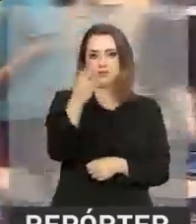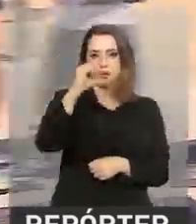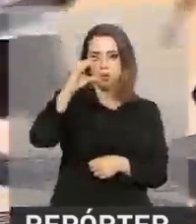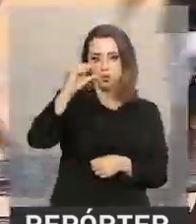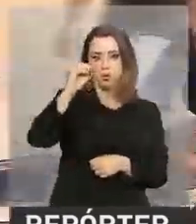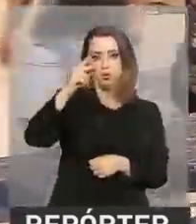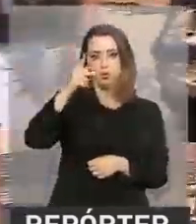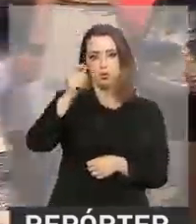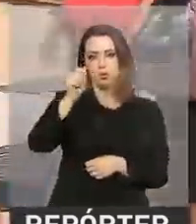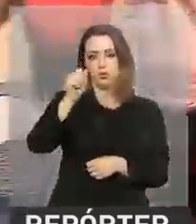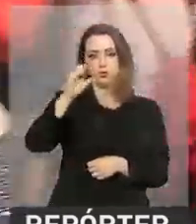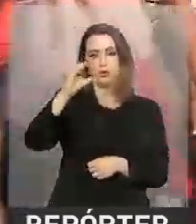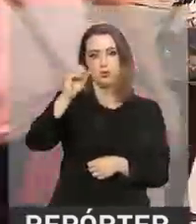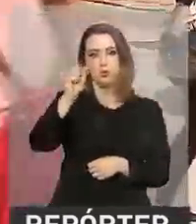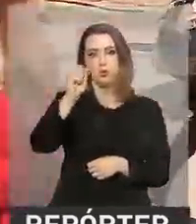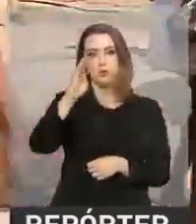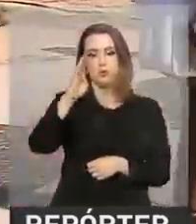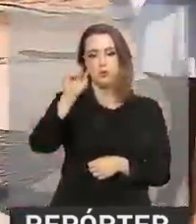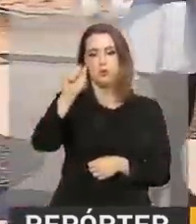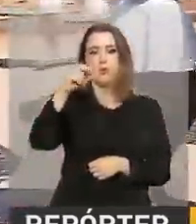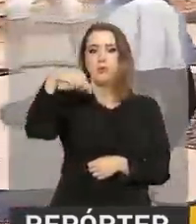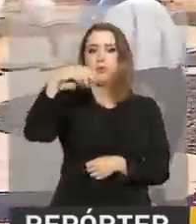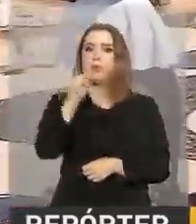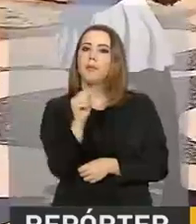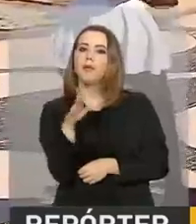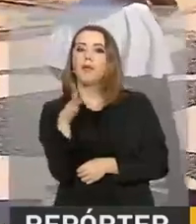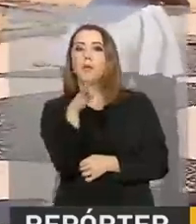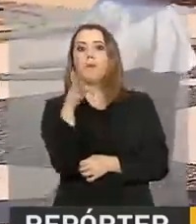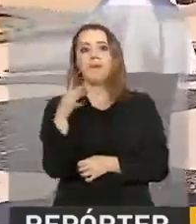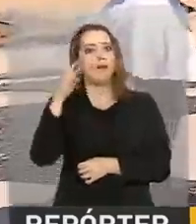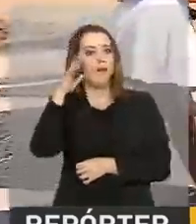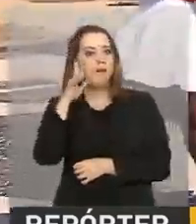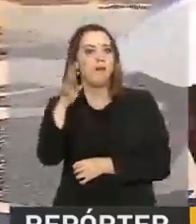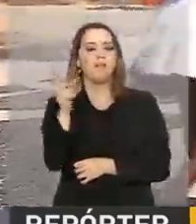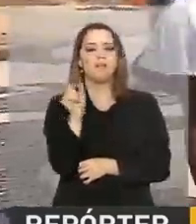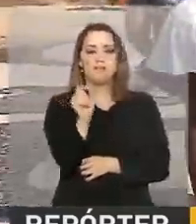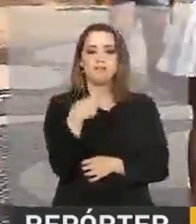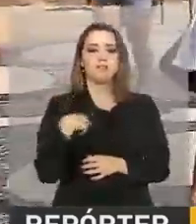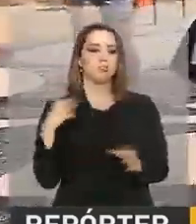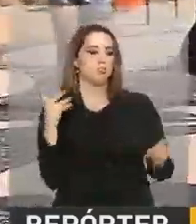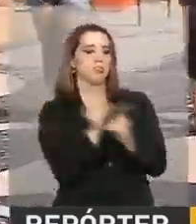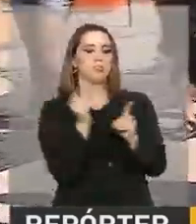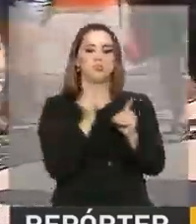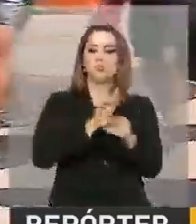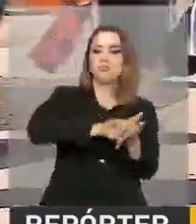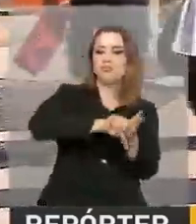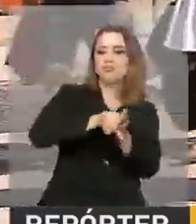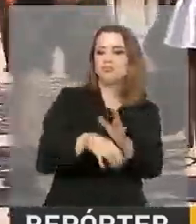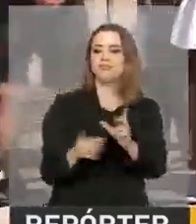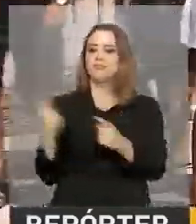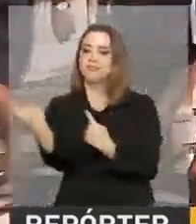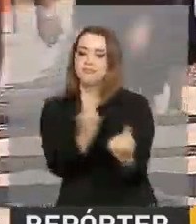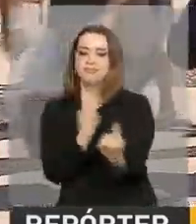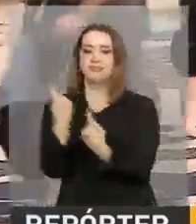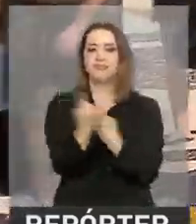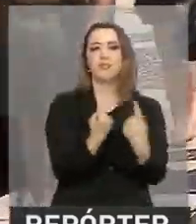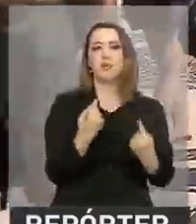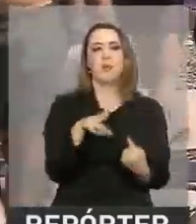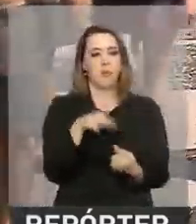praia mais famosa do Brasil é também ponto de encontro de pessoas de todos os cantos do planeta e se tem algo que você encontra com